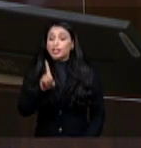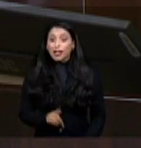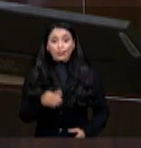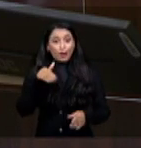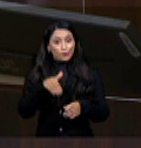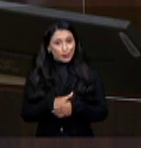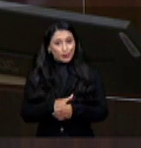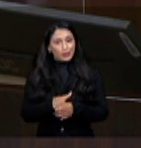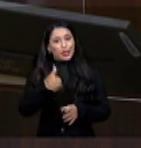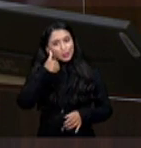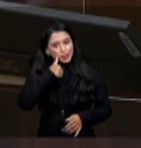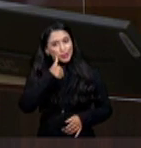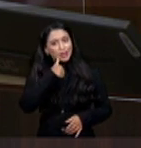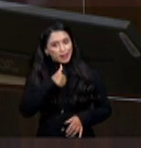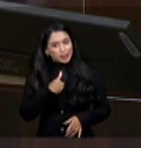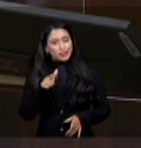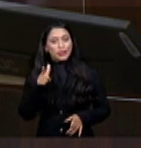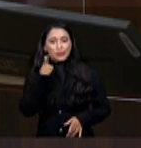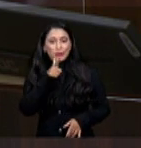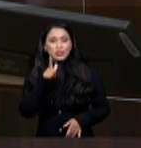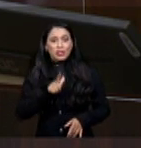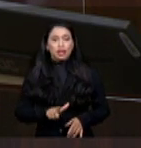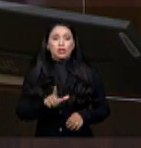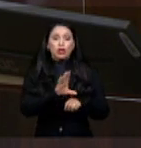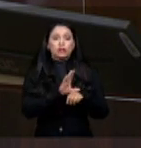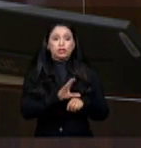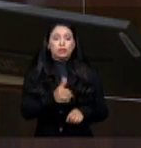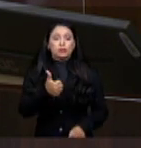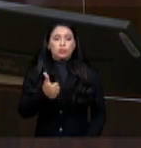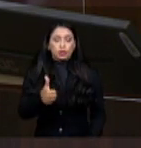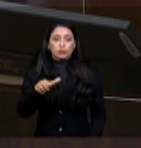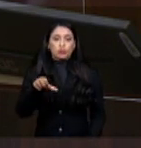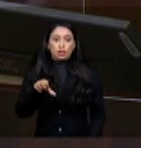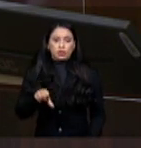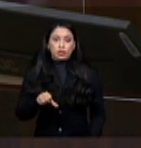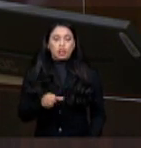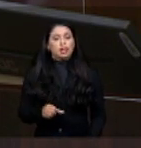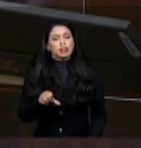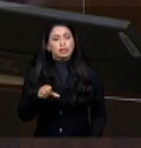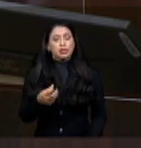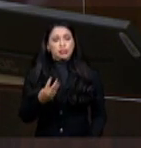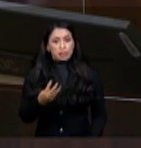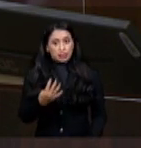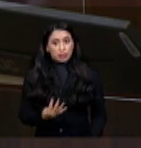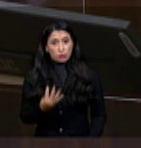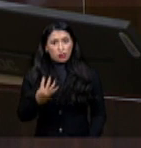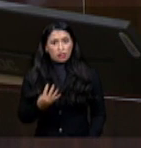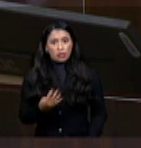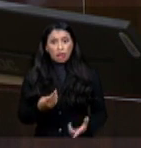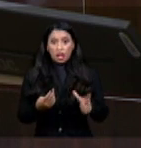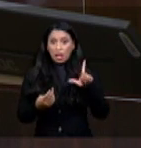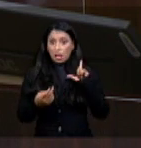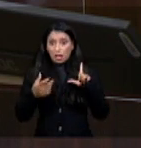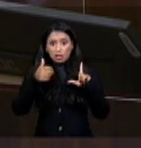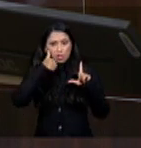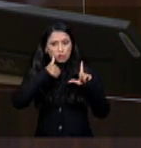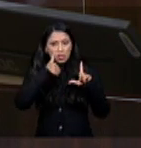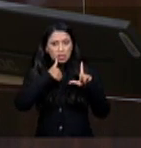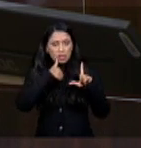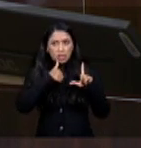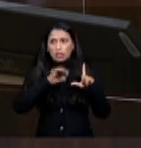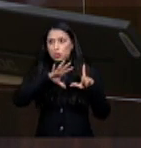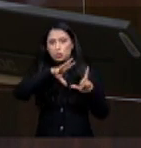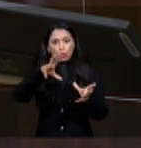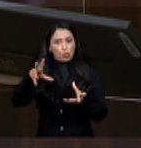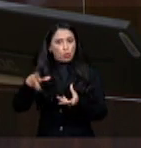voto pelas mulheres que foi positivado na construção de 1934 Então as brasileiras estavam excluídas como No resto